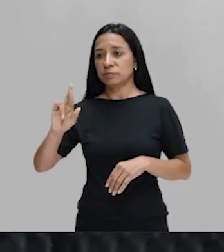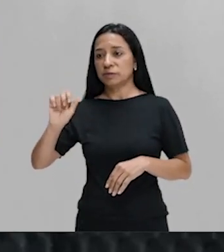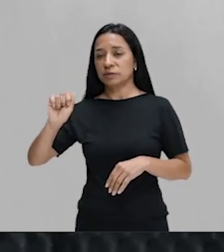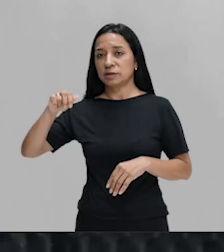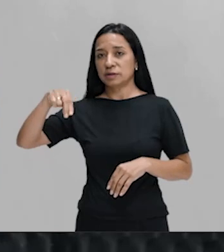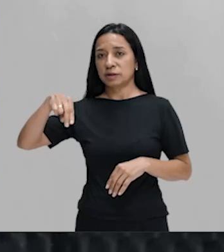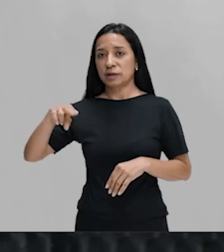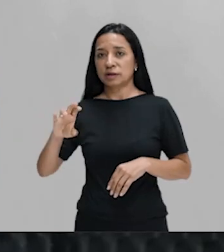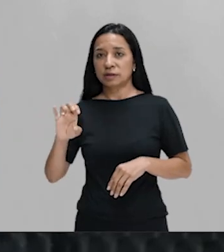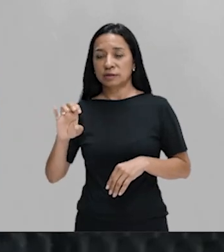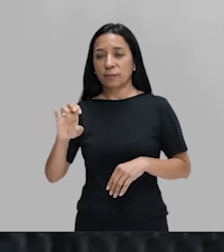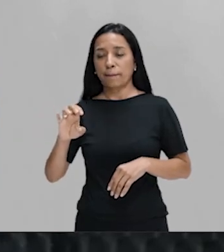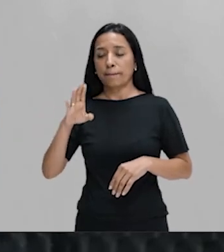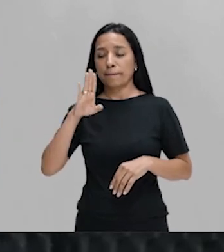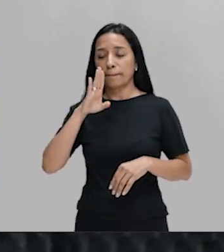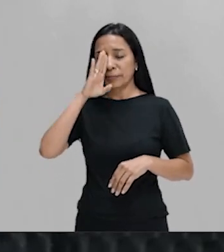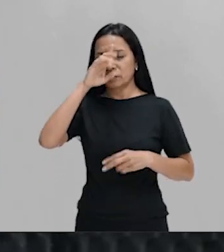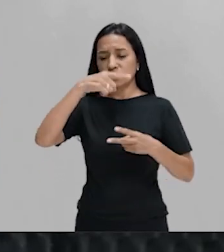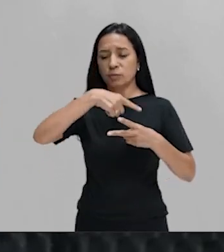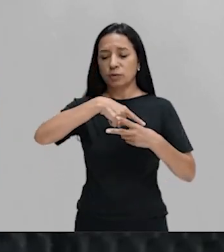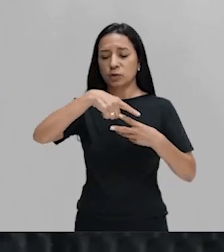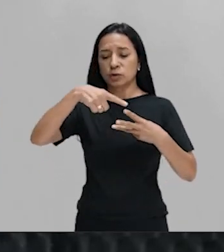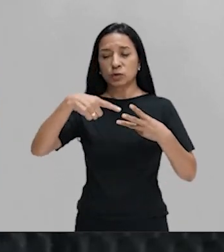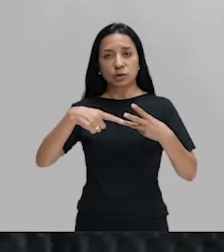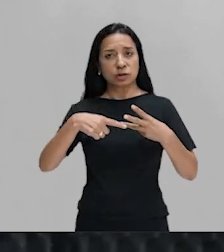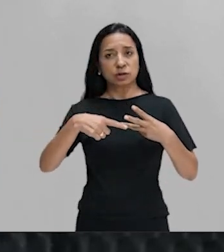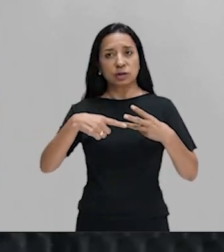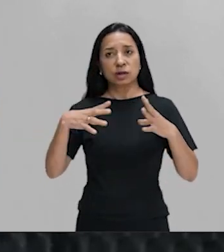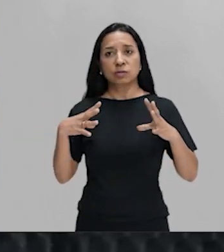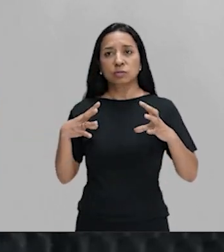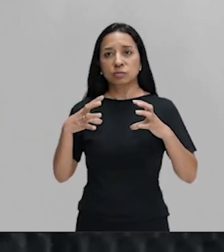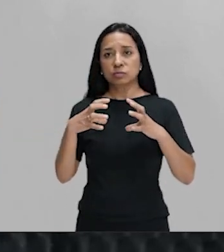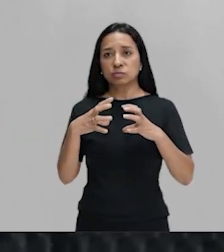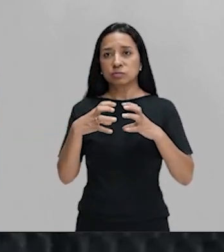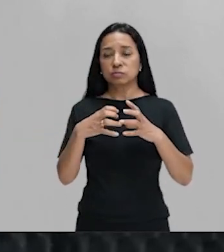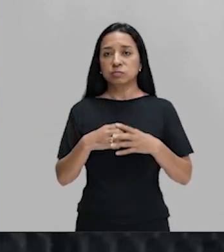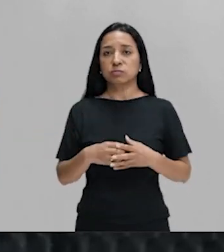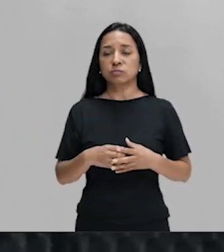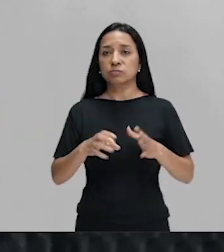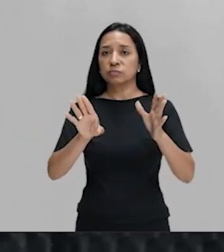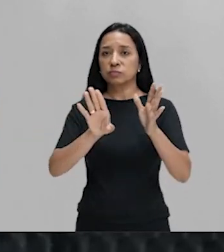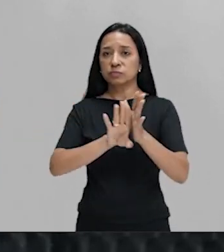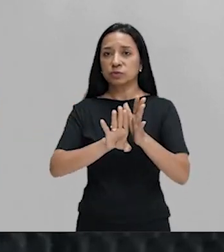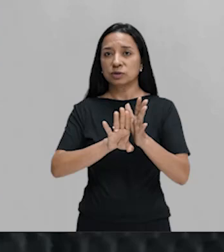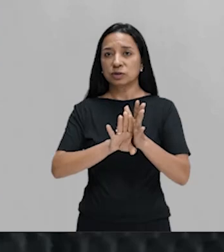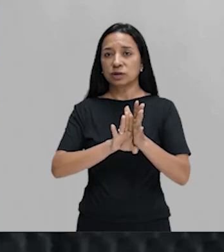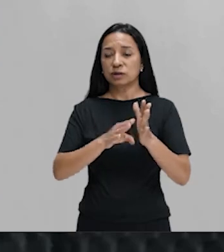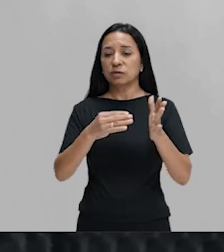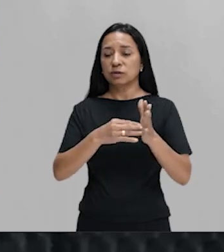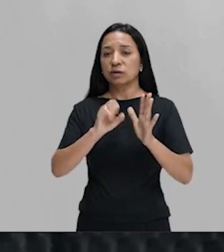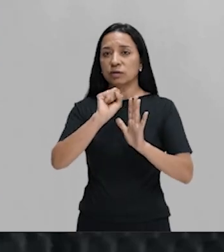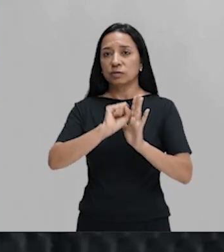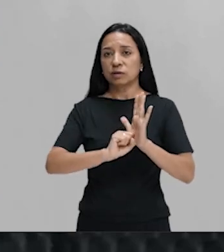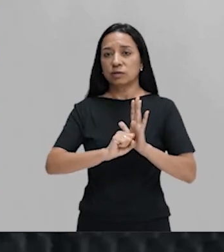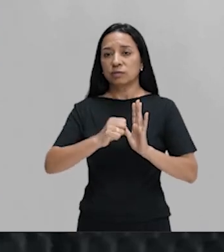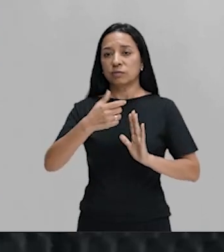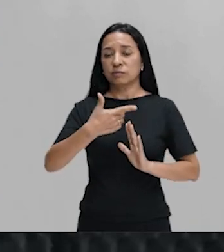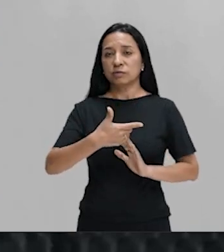escolhemos principalmente esses três conflitos que chegaram até o século